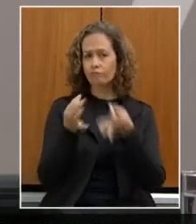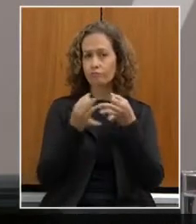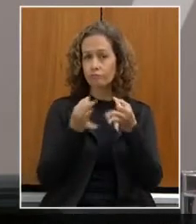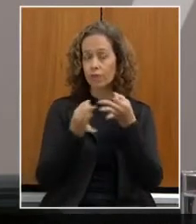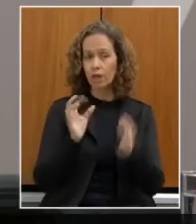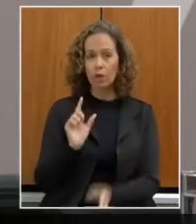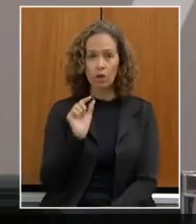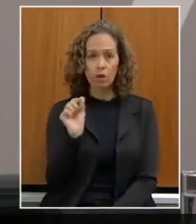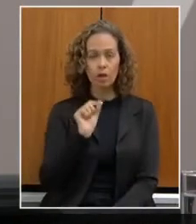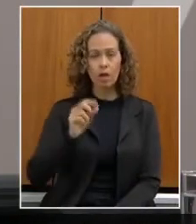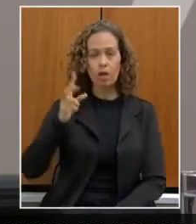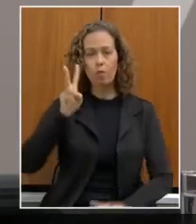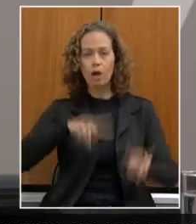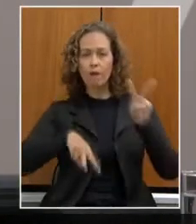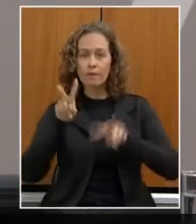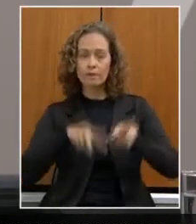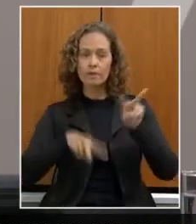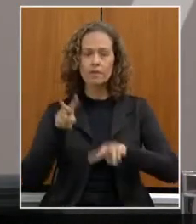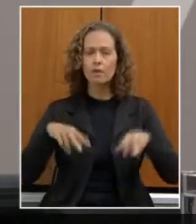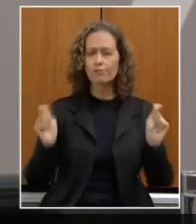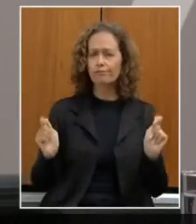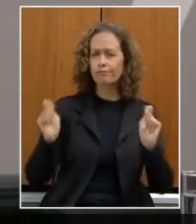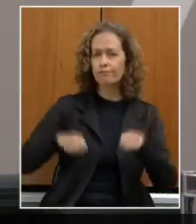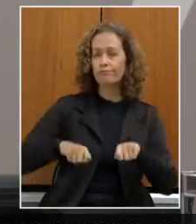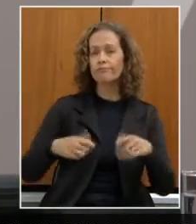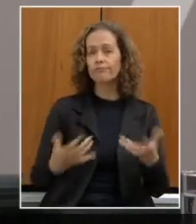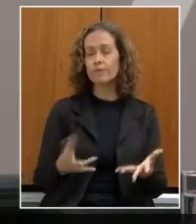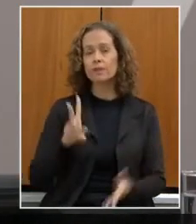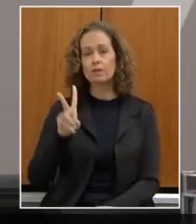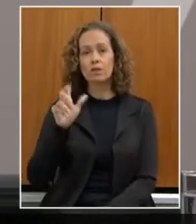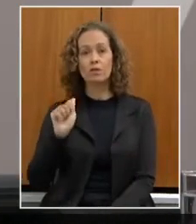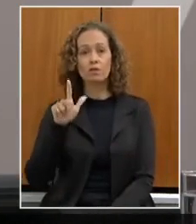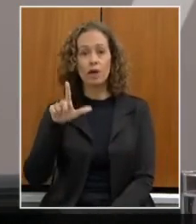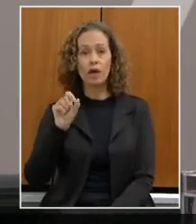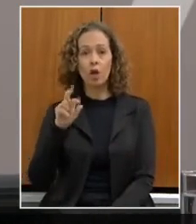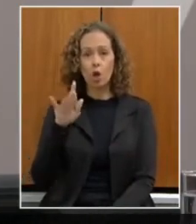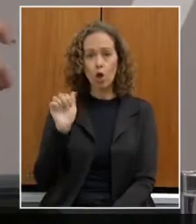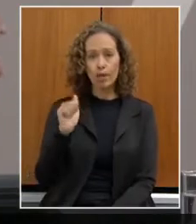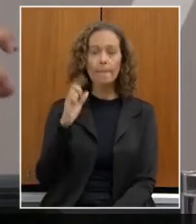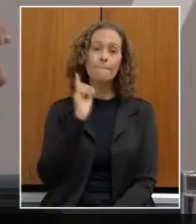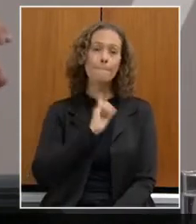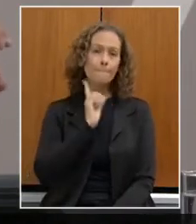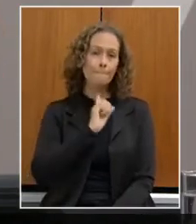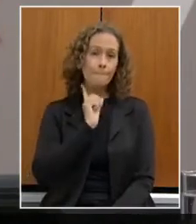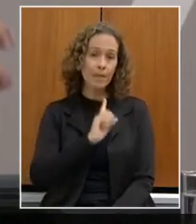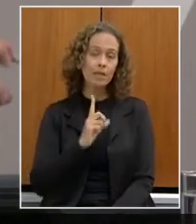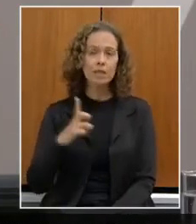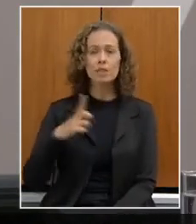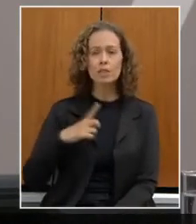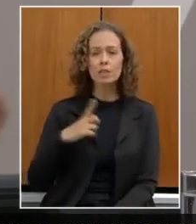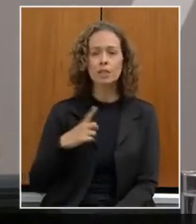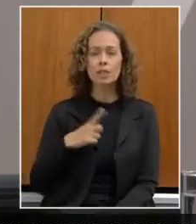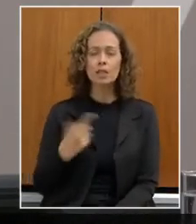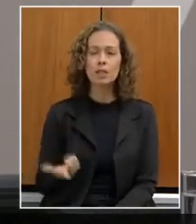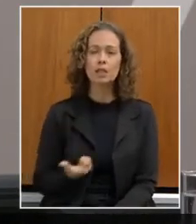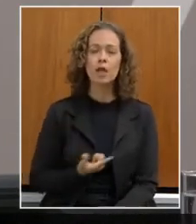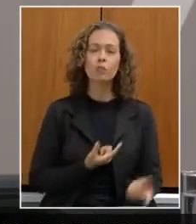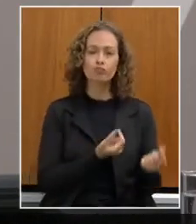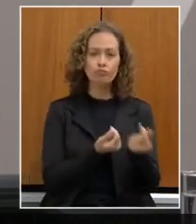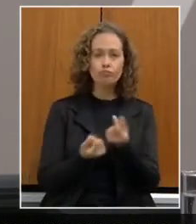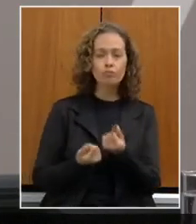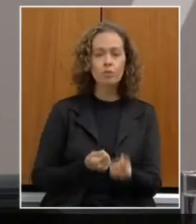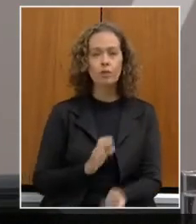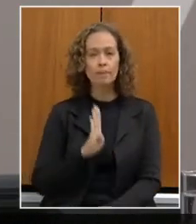uma avaliação da possibilidade no Valora Minas colocar um fundo garantidor no BDMG